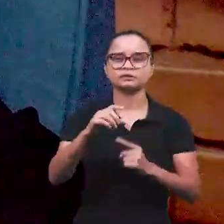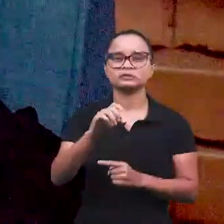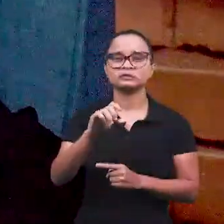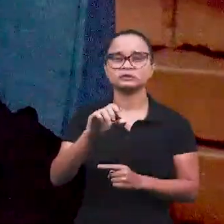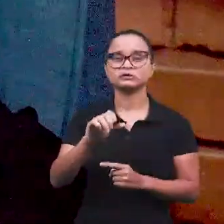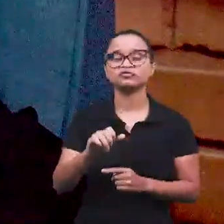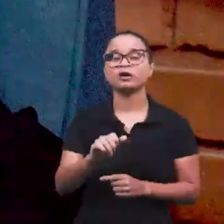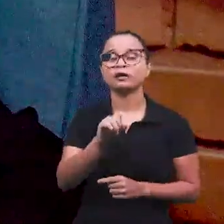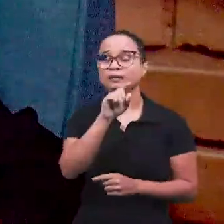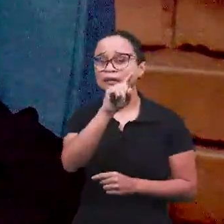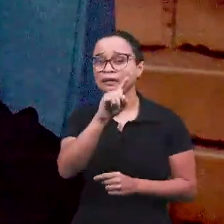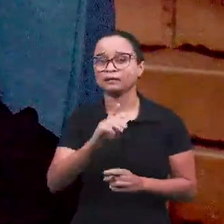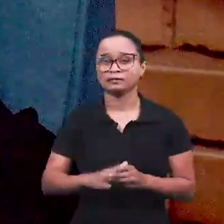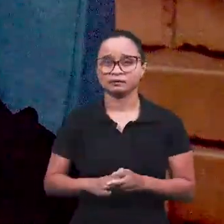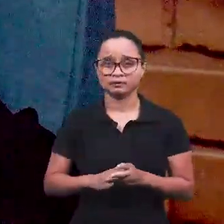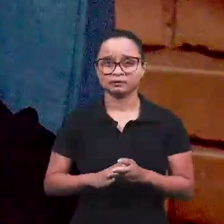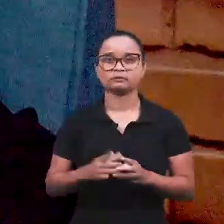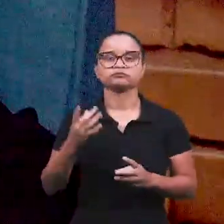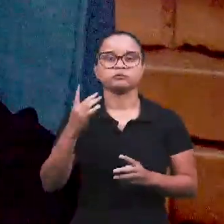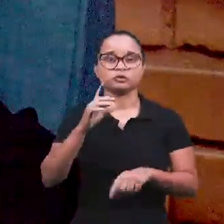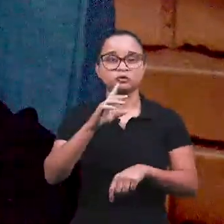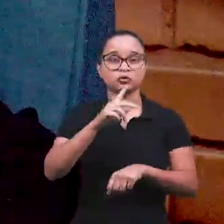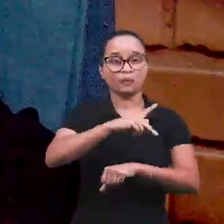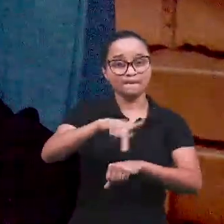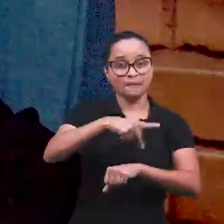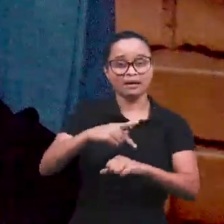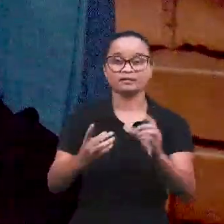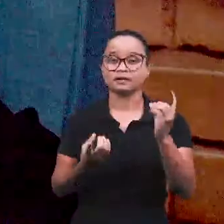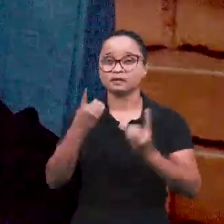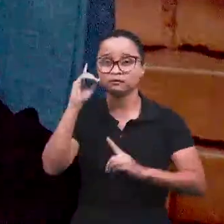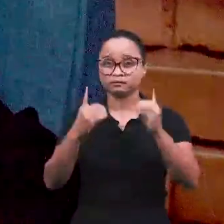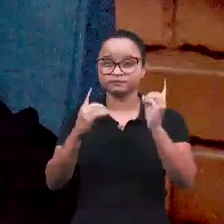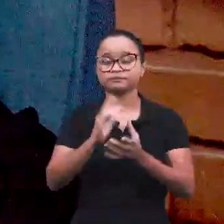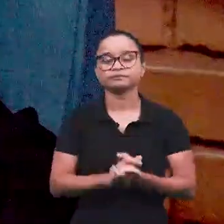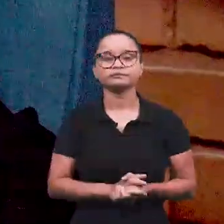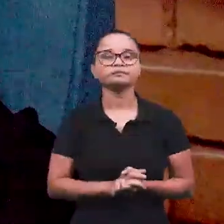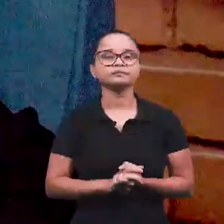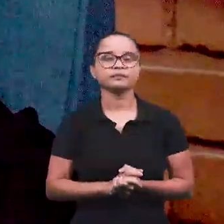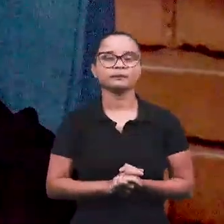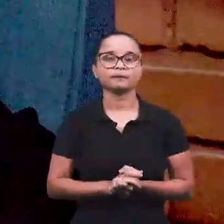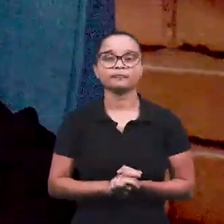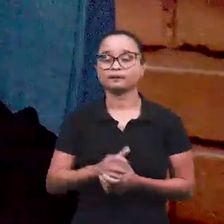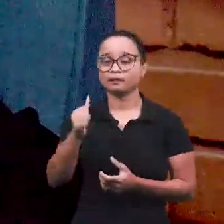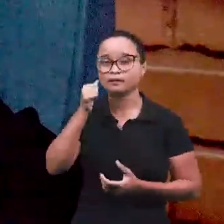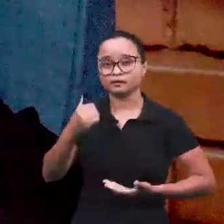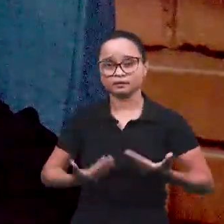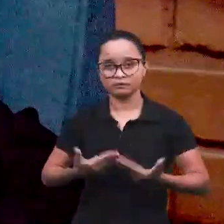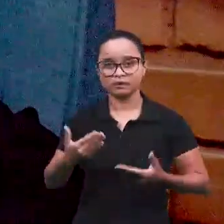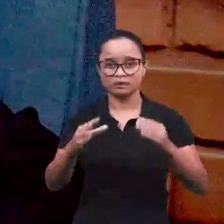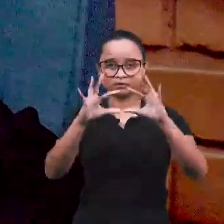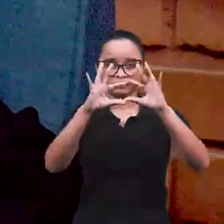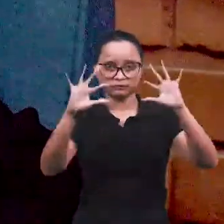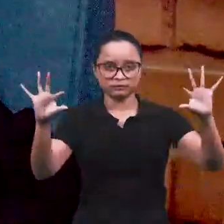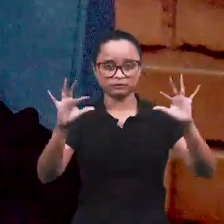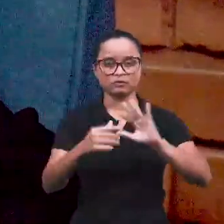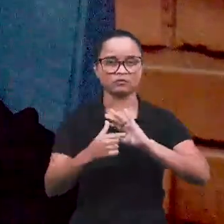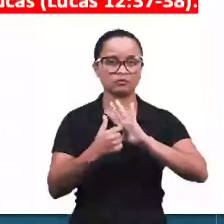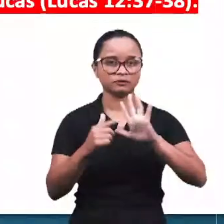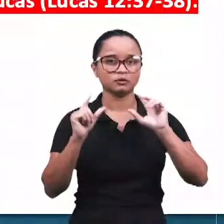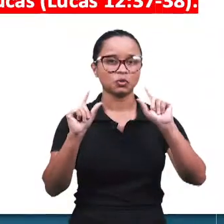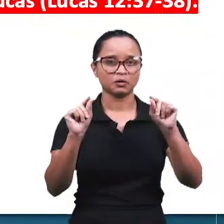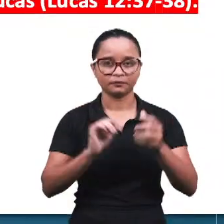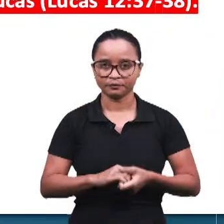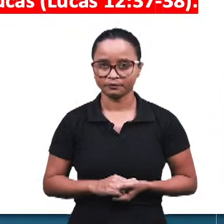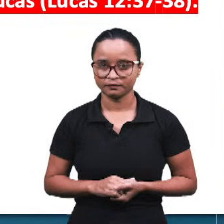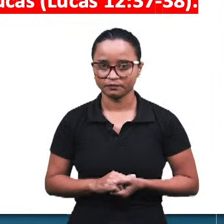Santiago, a igreja Quinta Normal em Santiago, a nossa irmã Caterine Navarrete. Ela escreveu dizendo